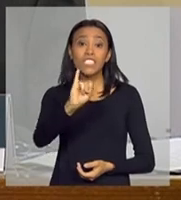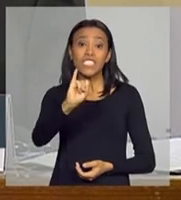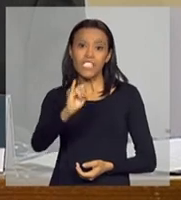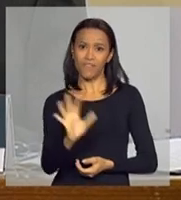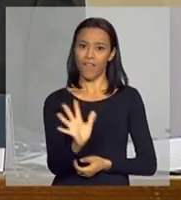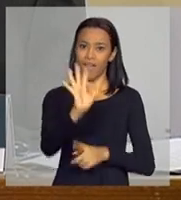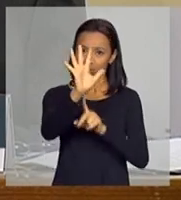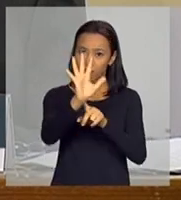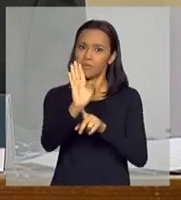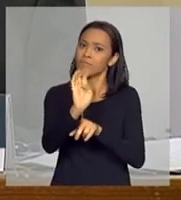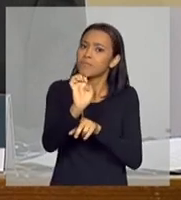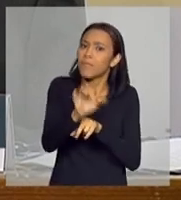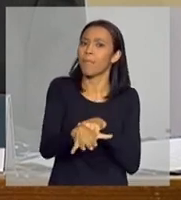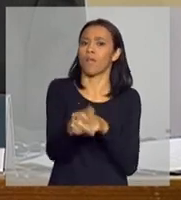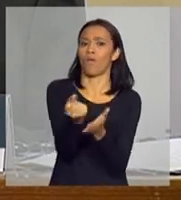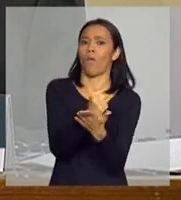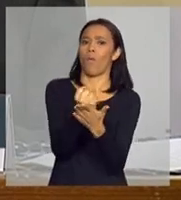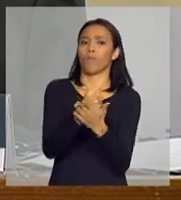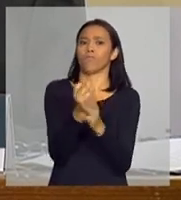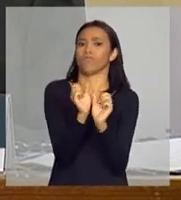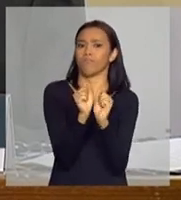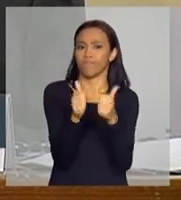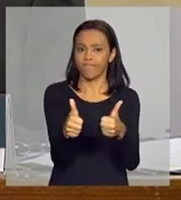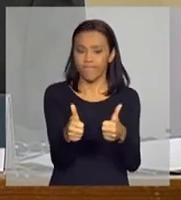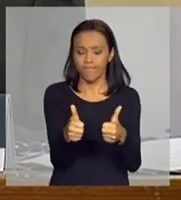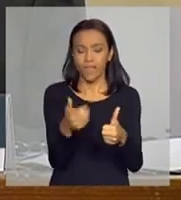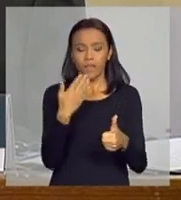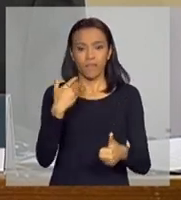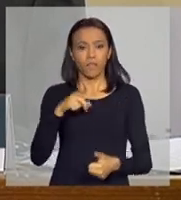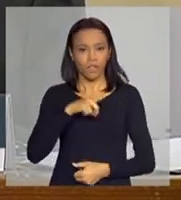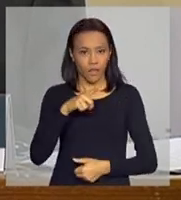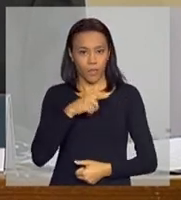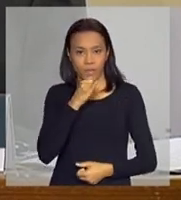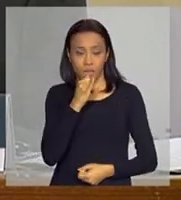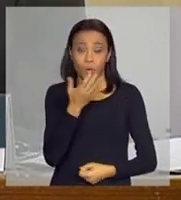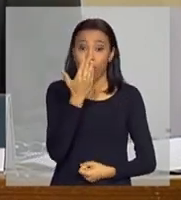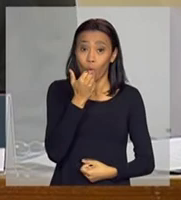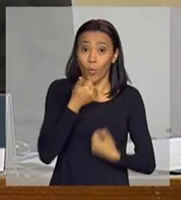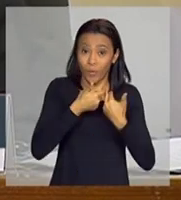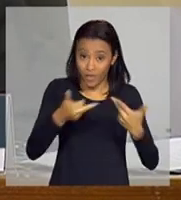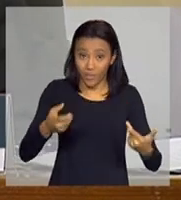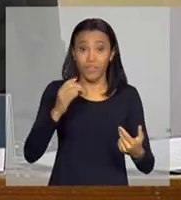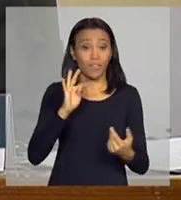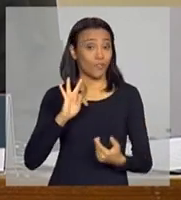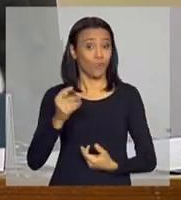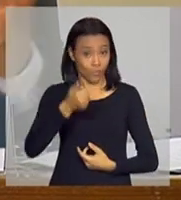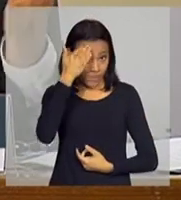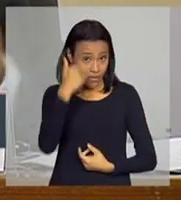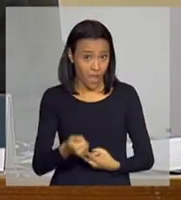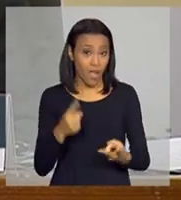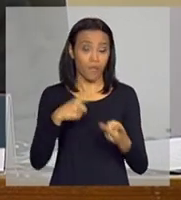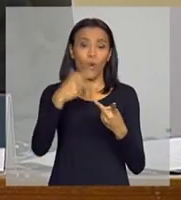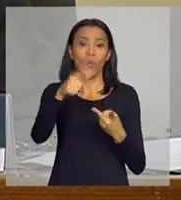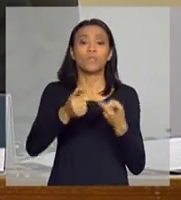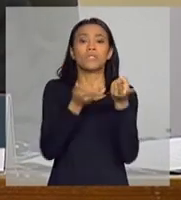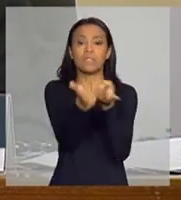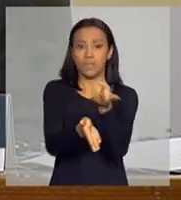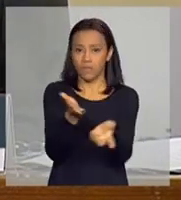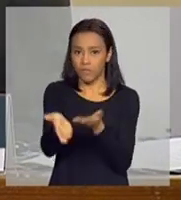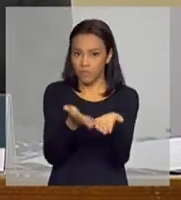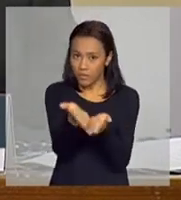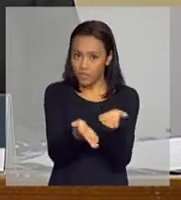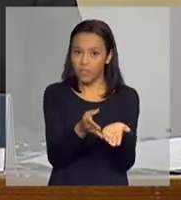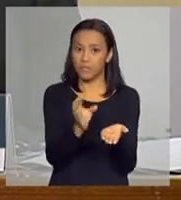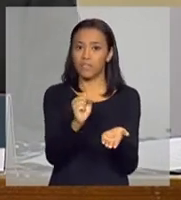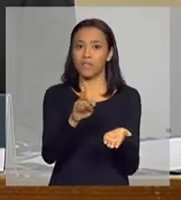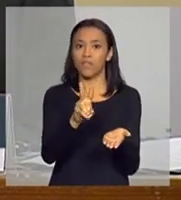localizadas né então existem a questão dos alimentos que todo mundo sabe também serviços tem